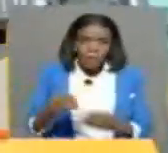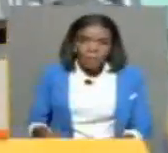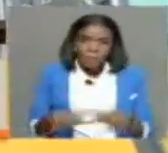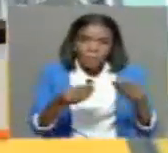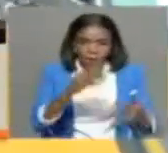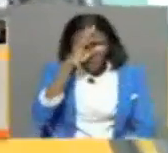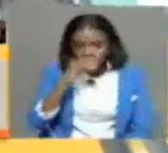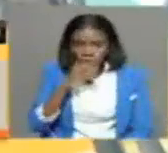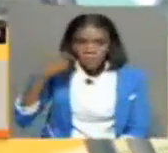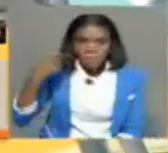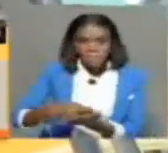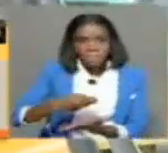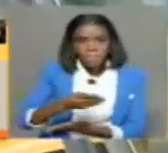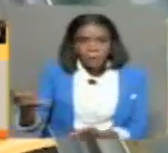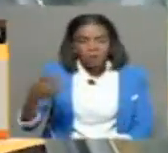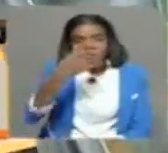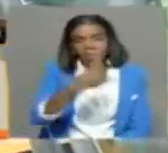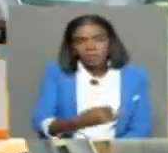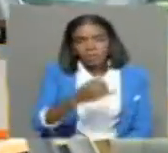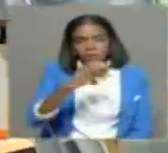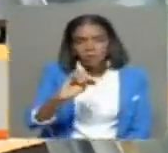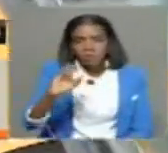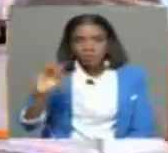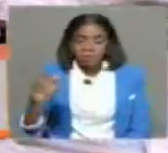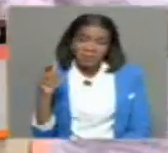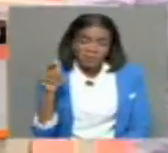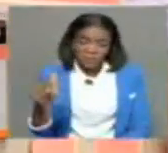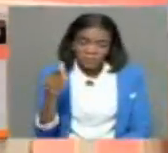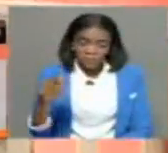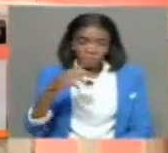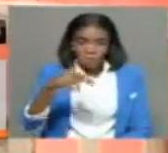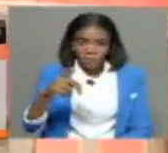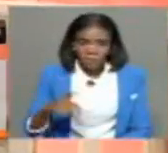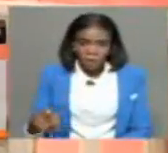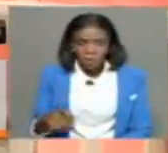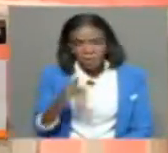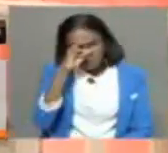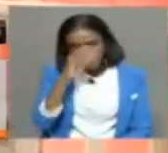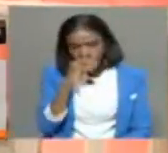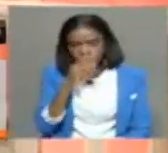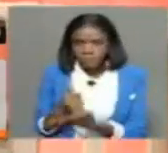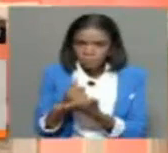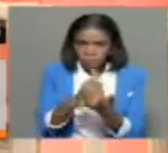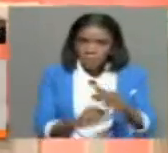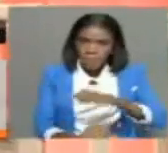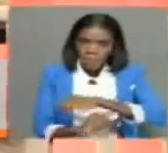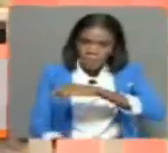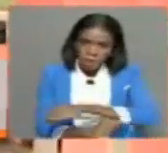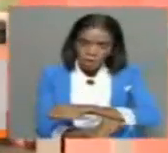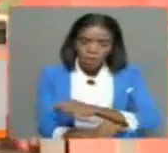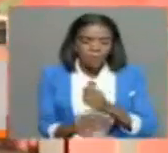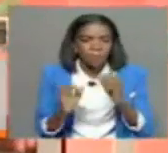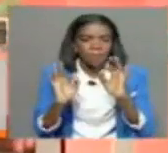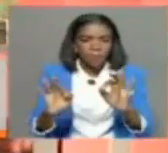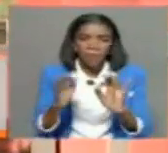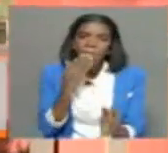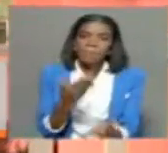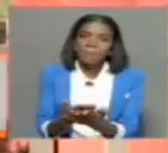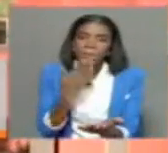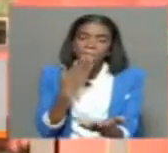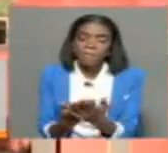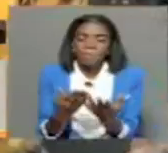aos cofres do Estado perto de 200 milhões de kwanzas. Essa iniciativa é muito boa. É de agradecer muito, porque nós precisamos